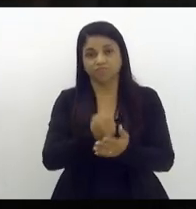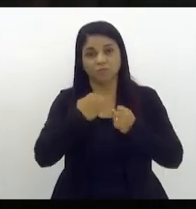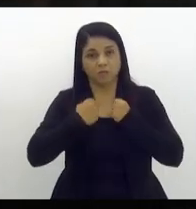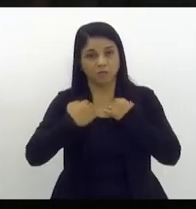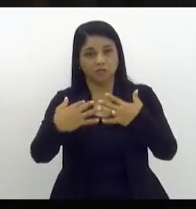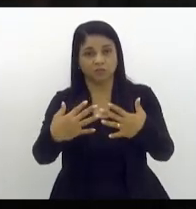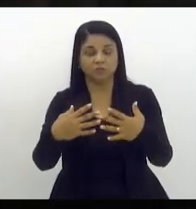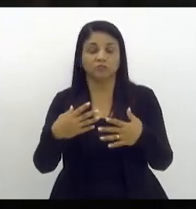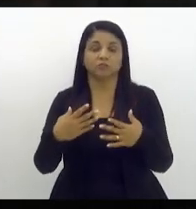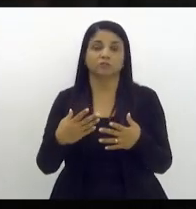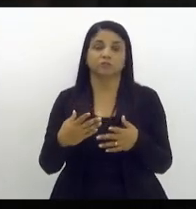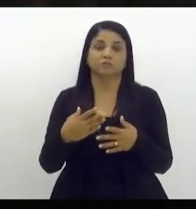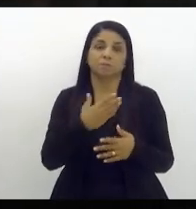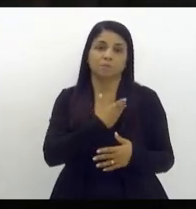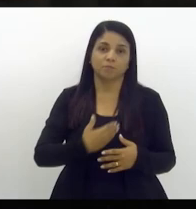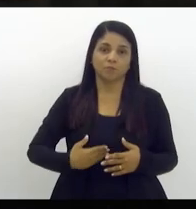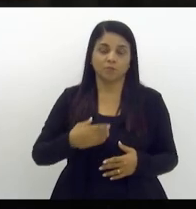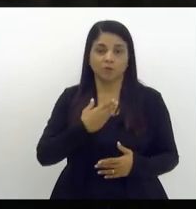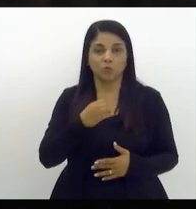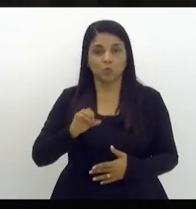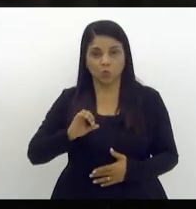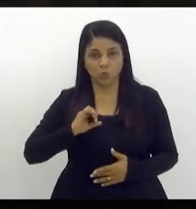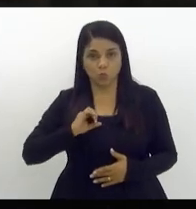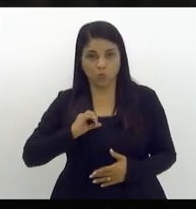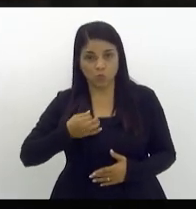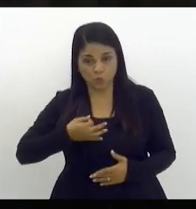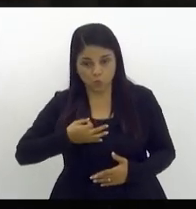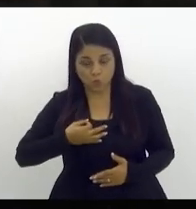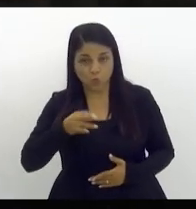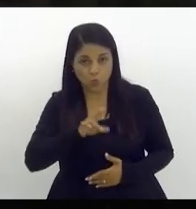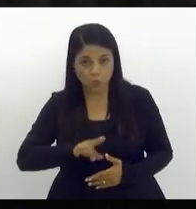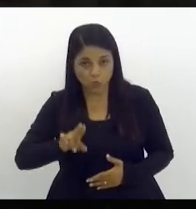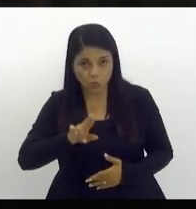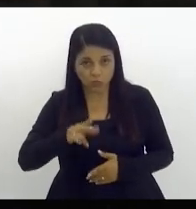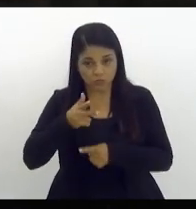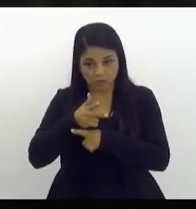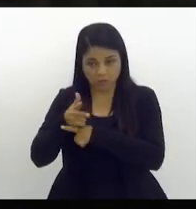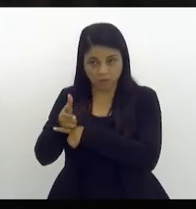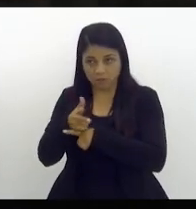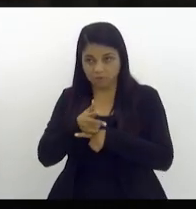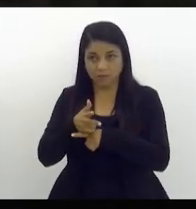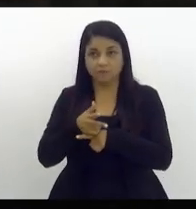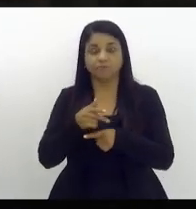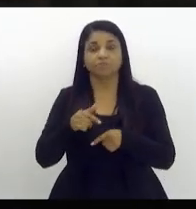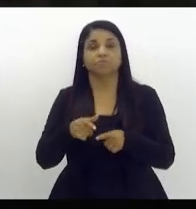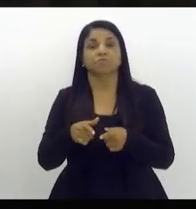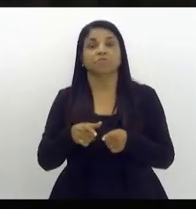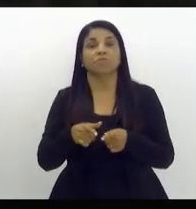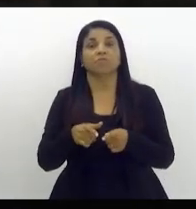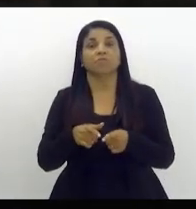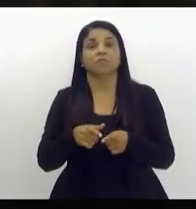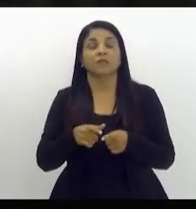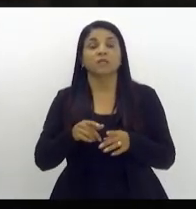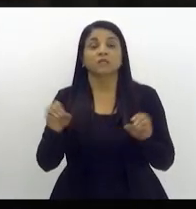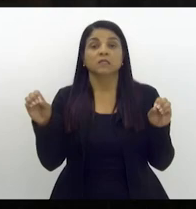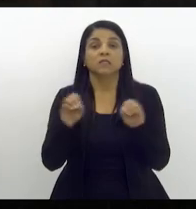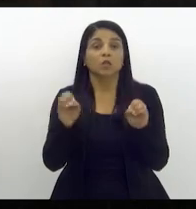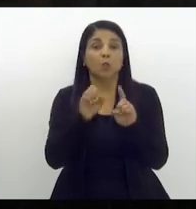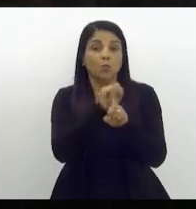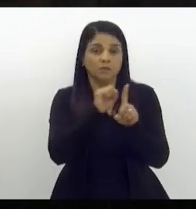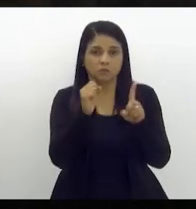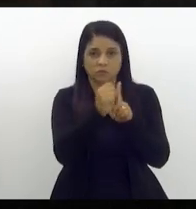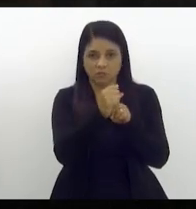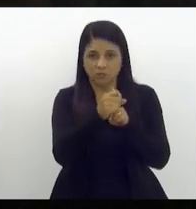uso das câmeras e fará essa audiência nessa casa, eu queria dizer que nenhuma sociedade, e aí eu quero que